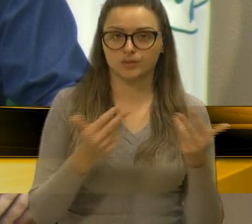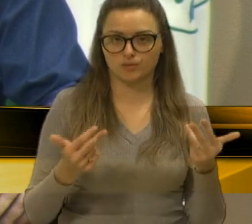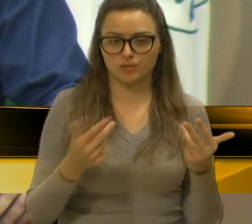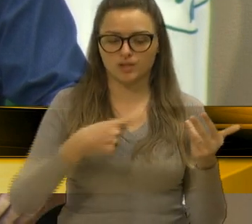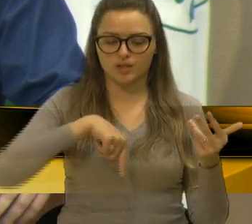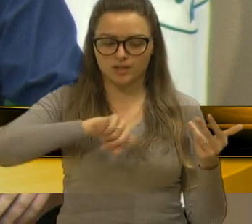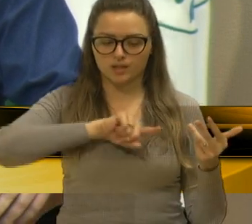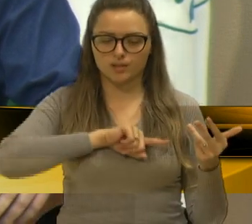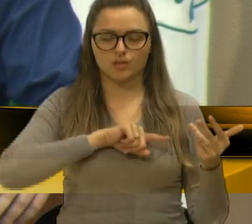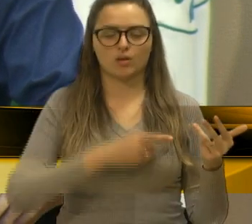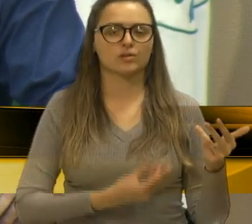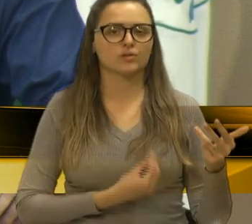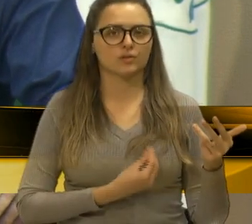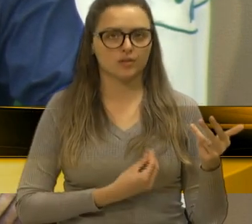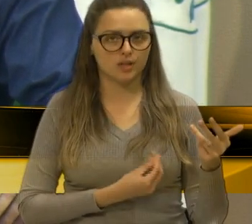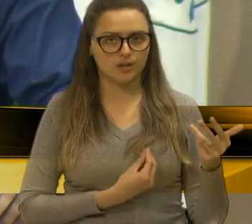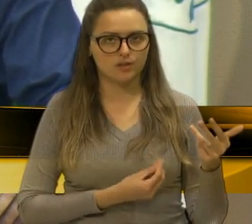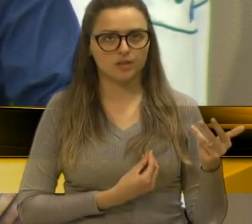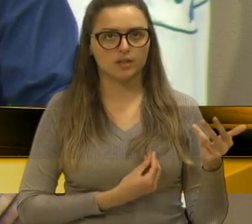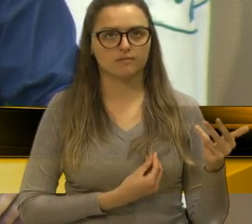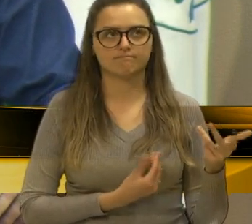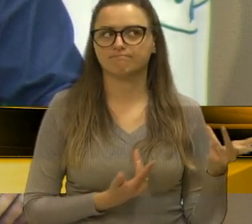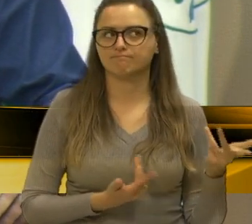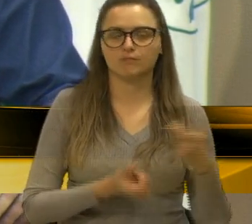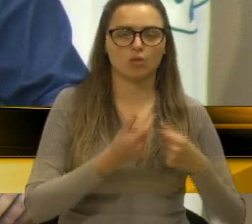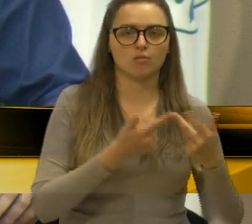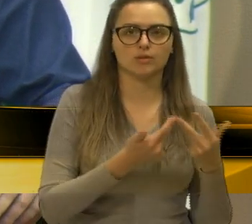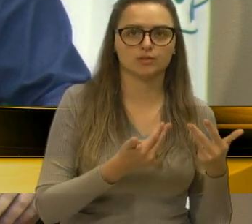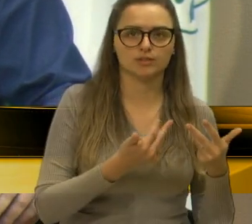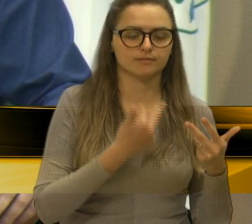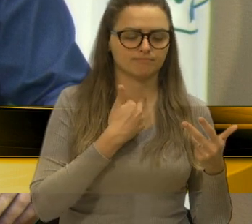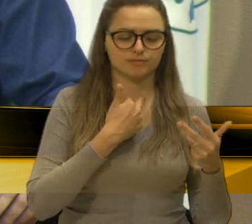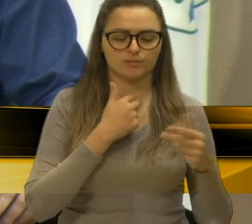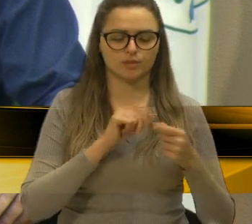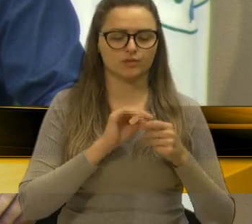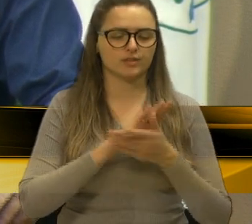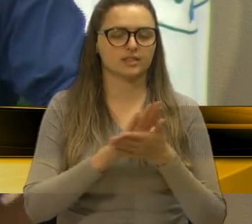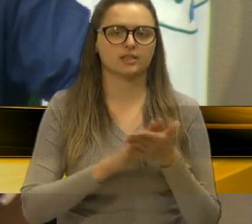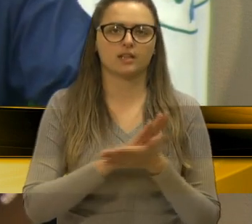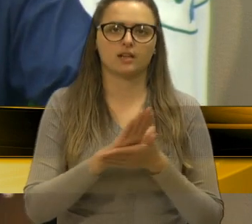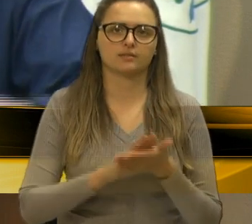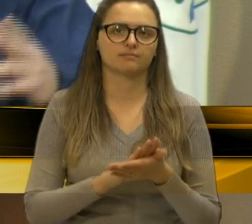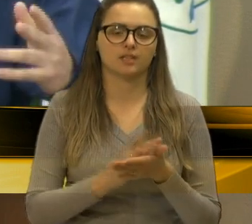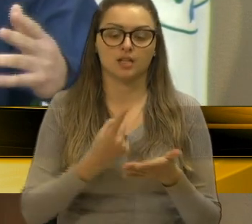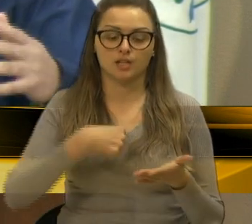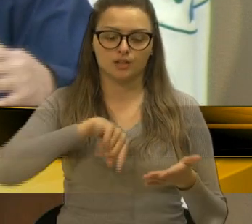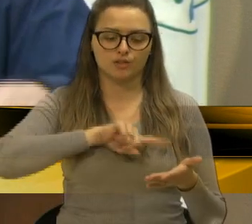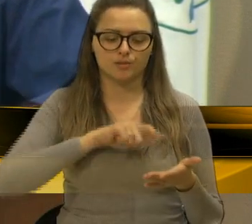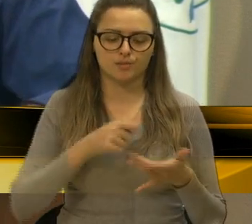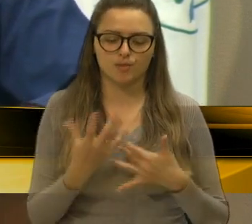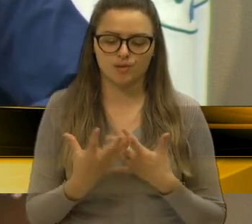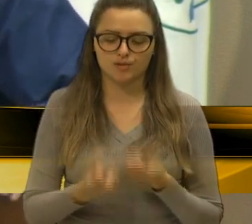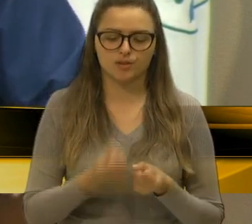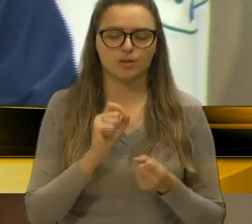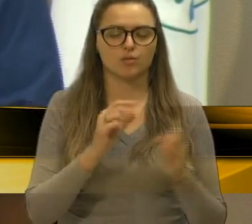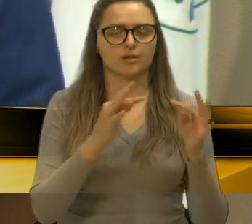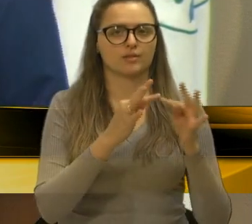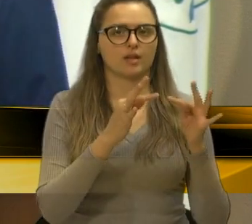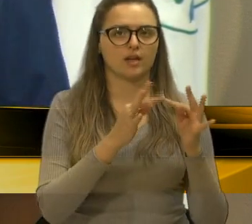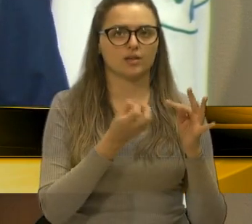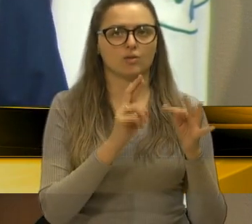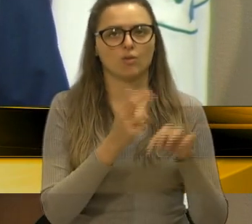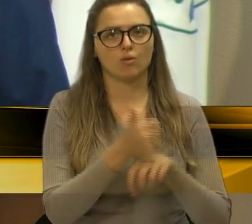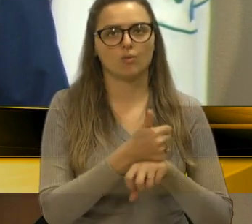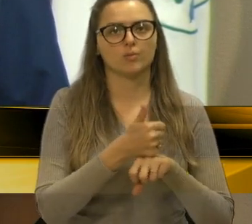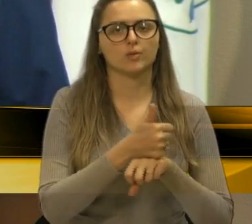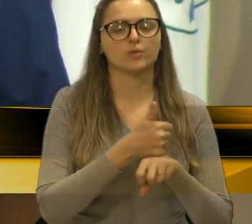sistema em que pouco ou nada podemos fazer. Somos engolidos por técnicos ou por outras